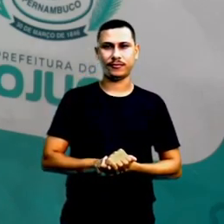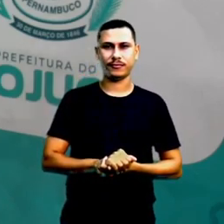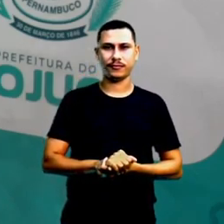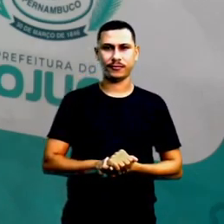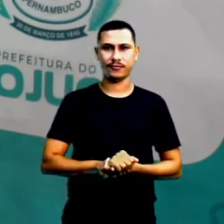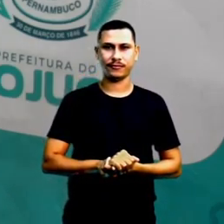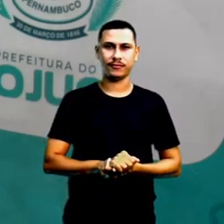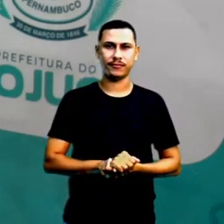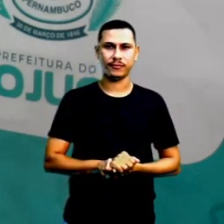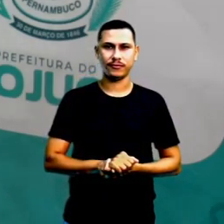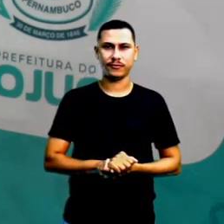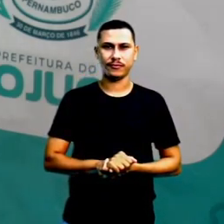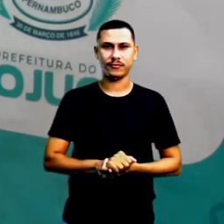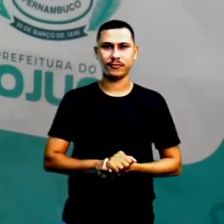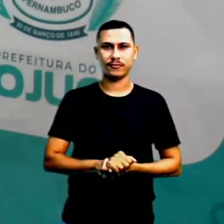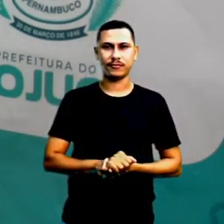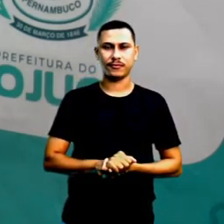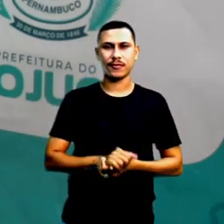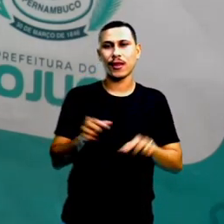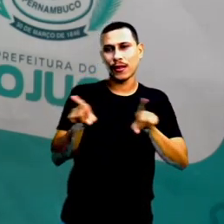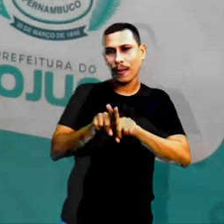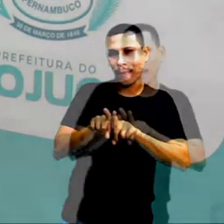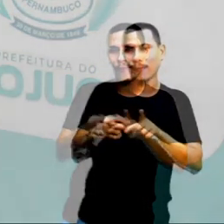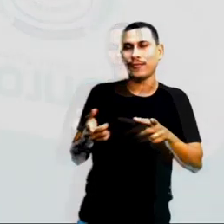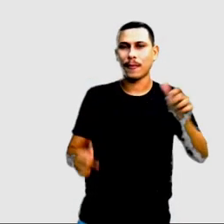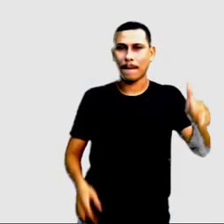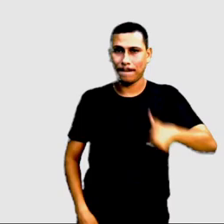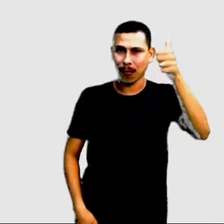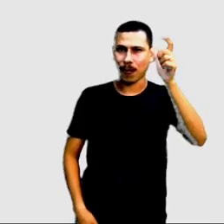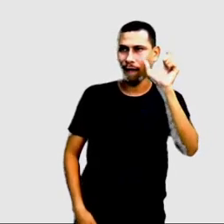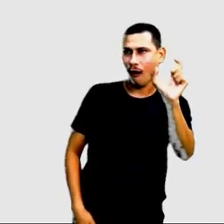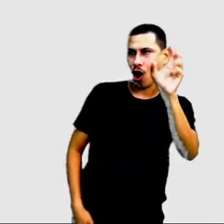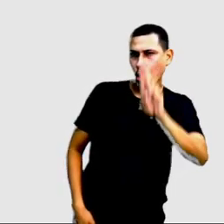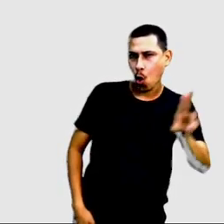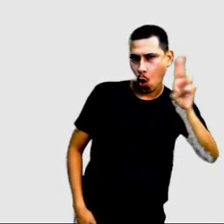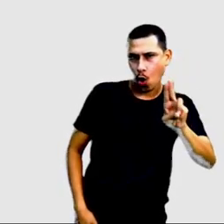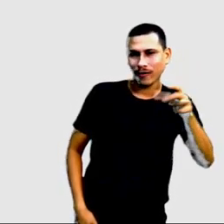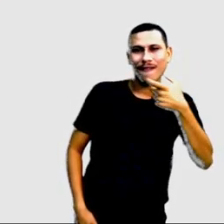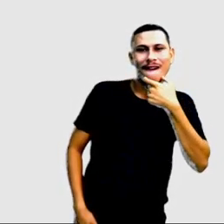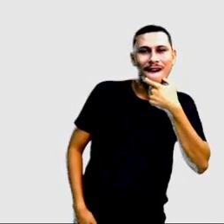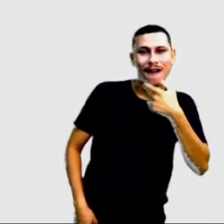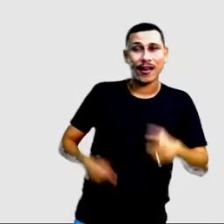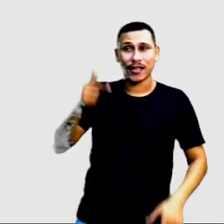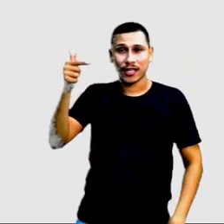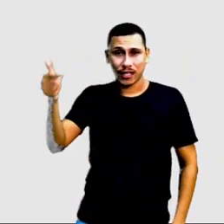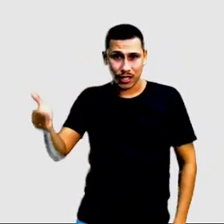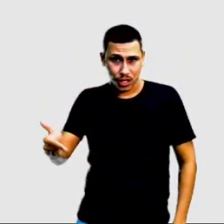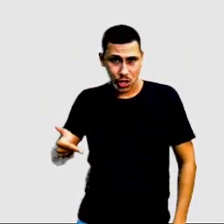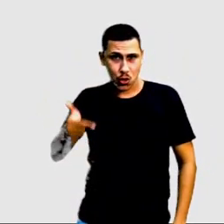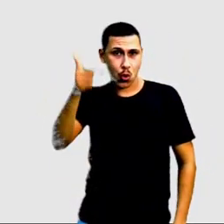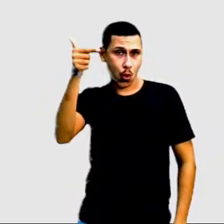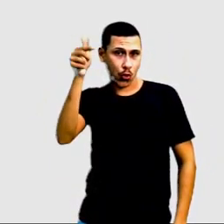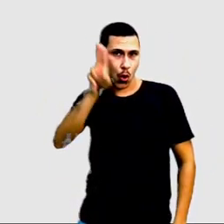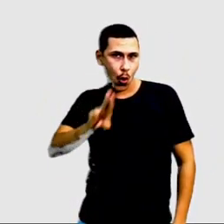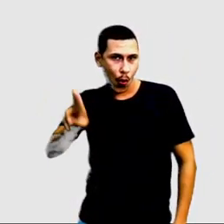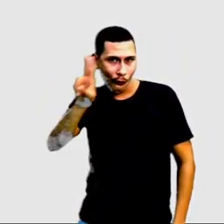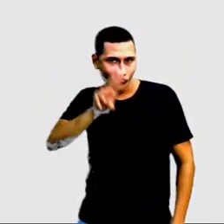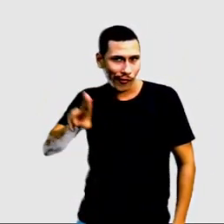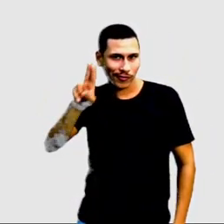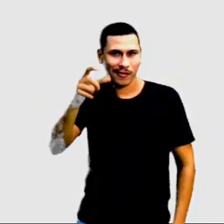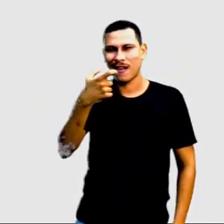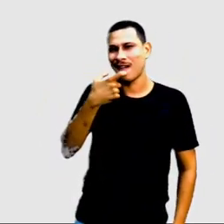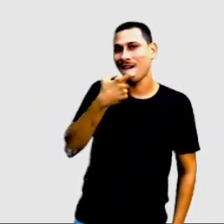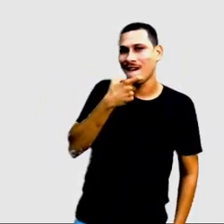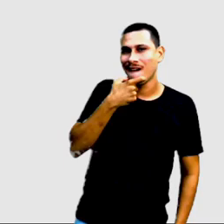ok? Temos o pavement e o sidewalk para a calçada.